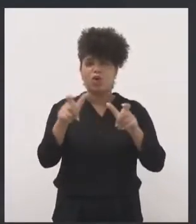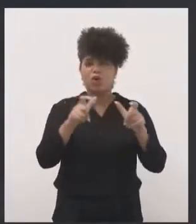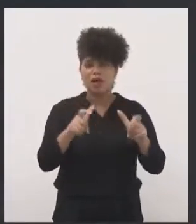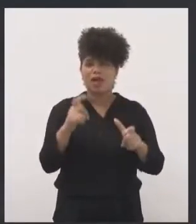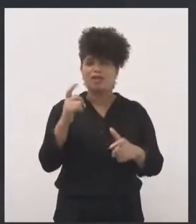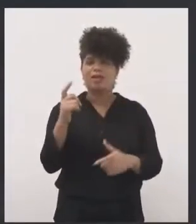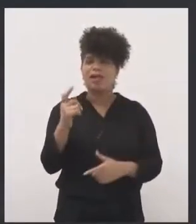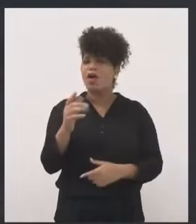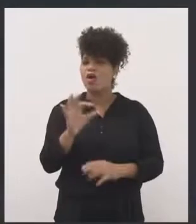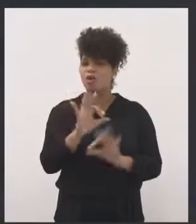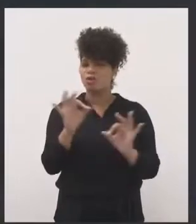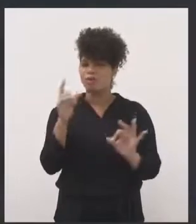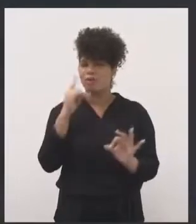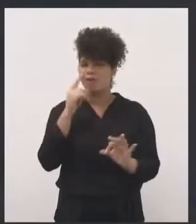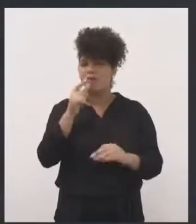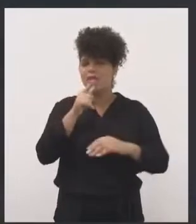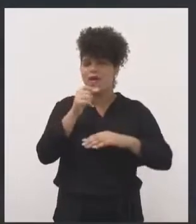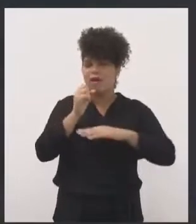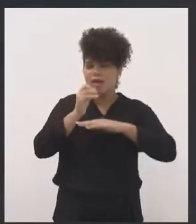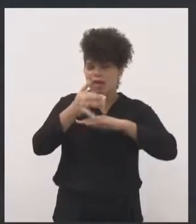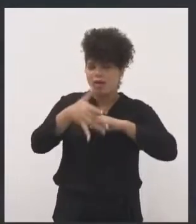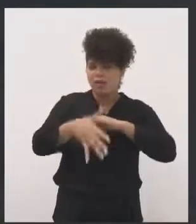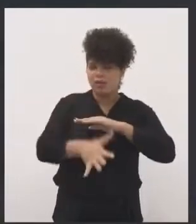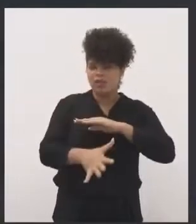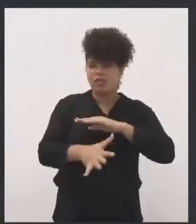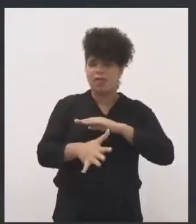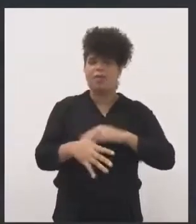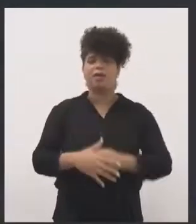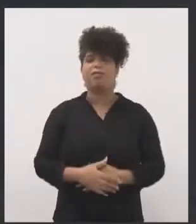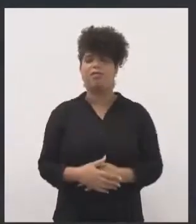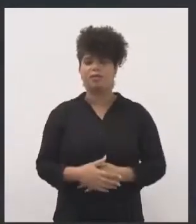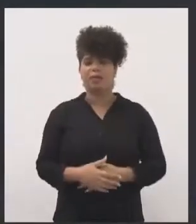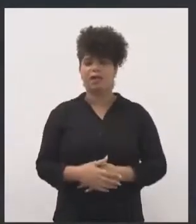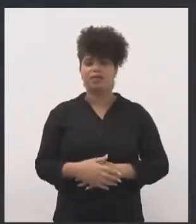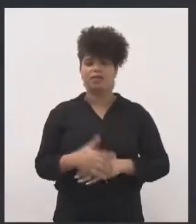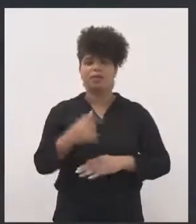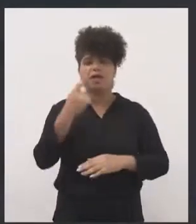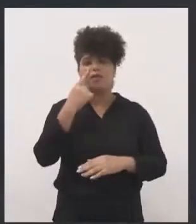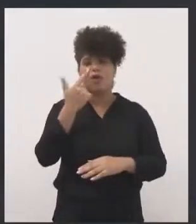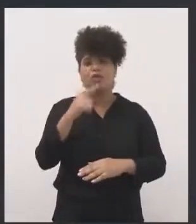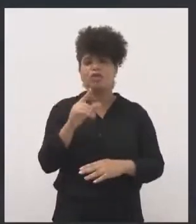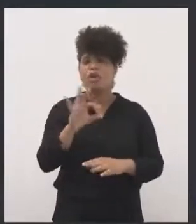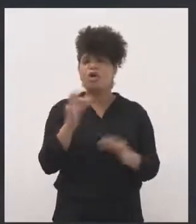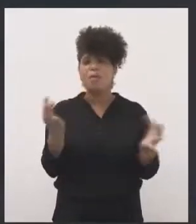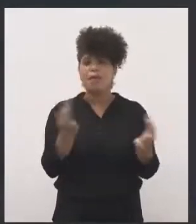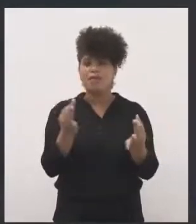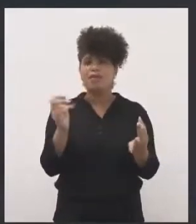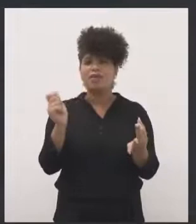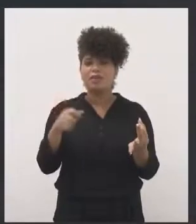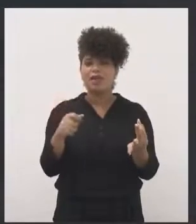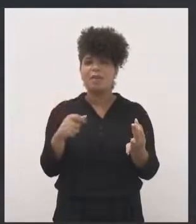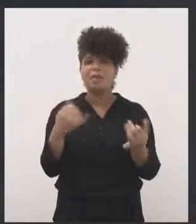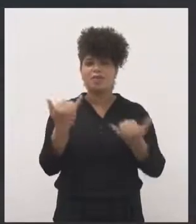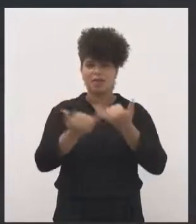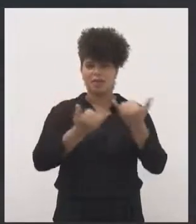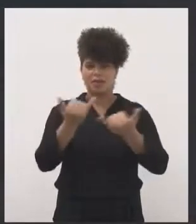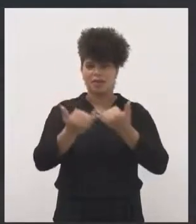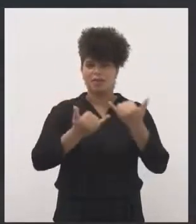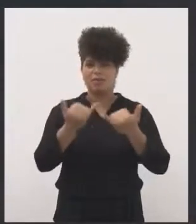legal, a Cachoeira Azul. É o meu lugar preferido para brincar.